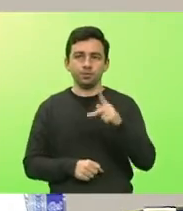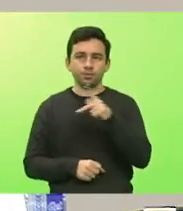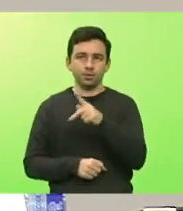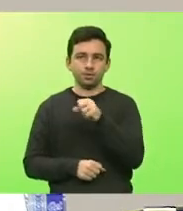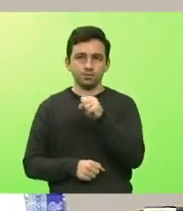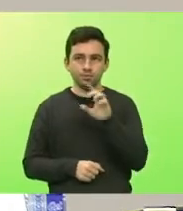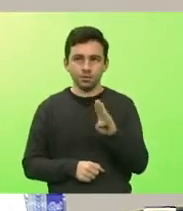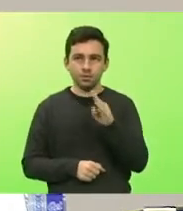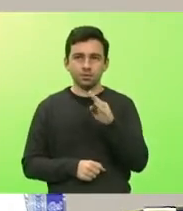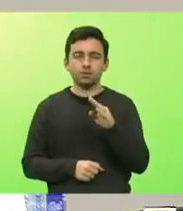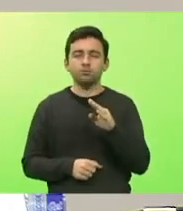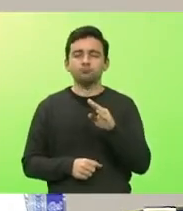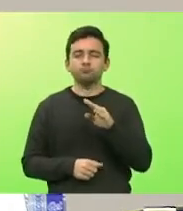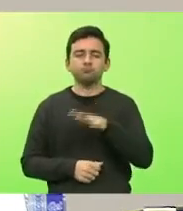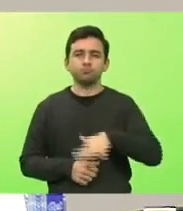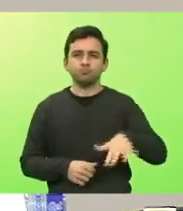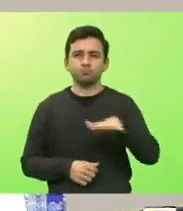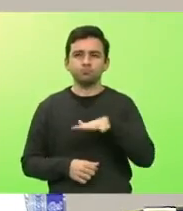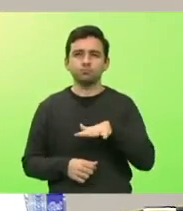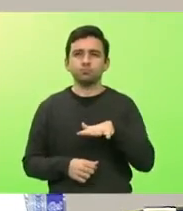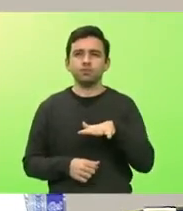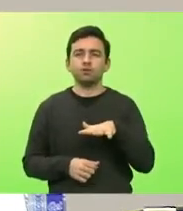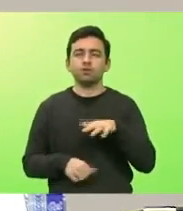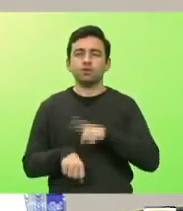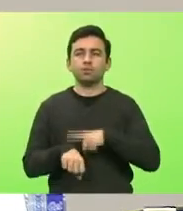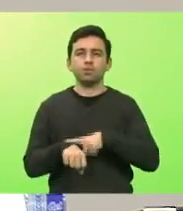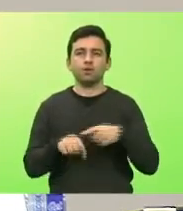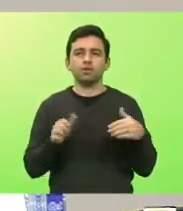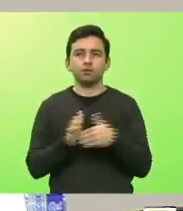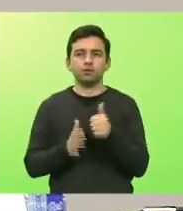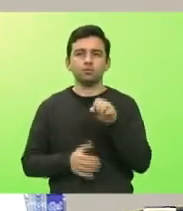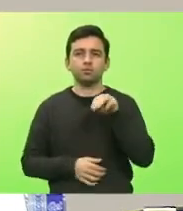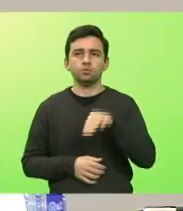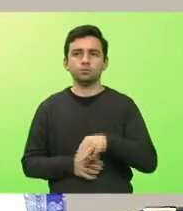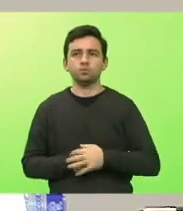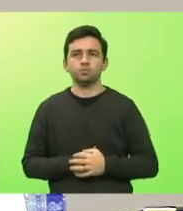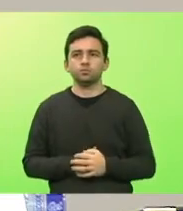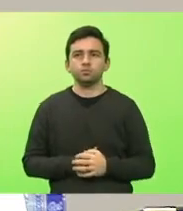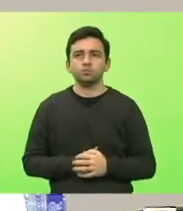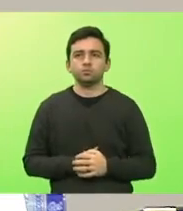e Republicanos, pelo tempo de 10 minutos e 30 segundos.